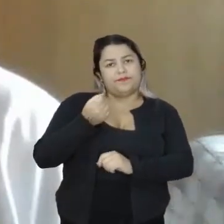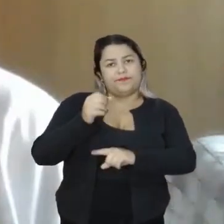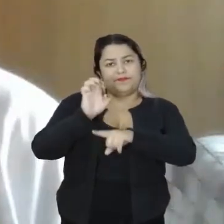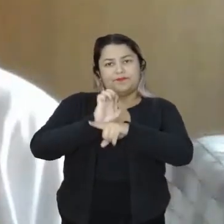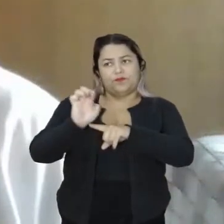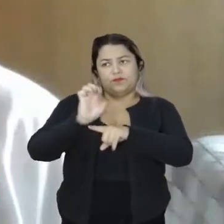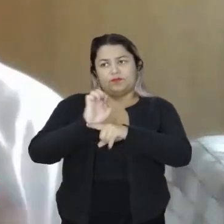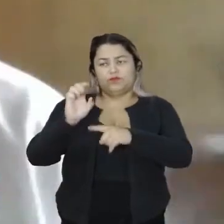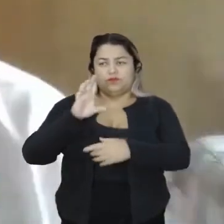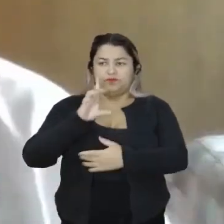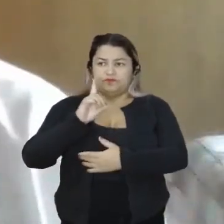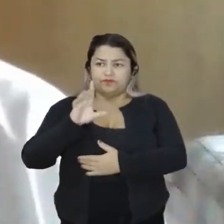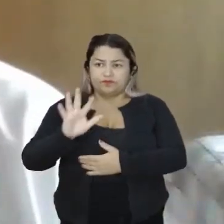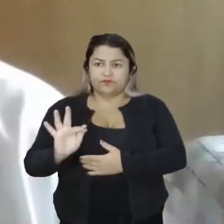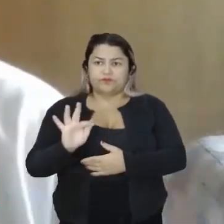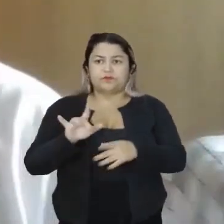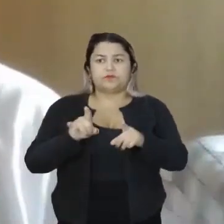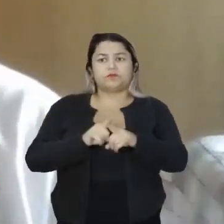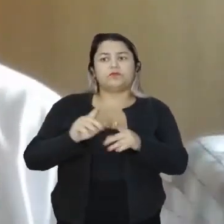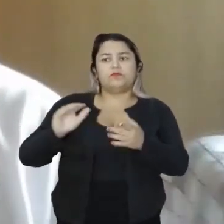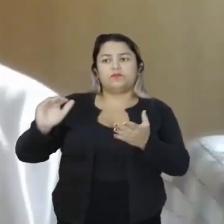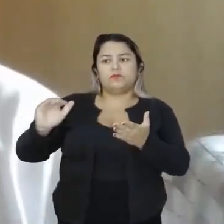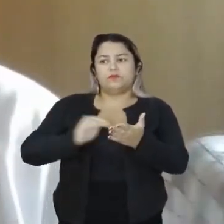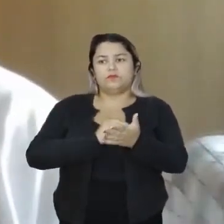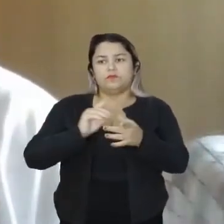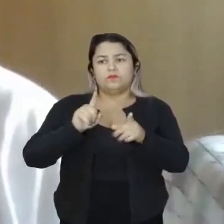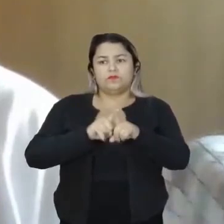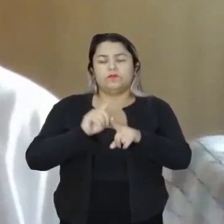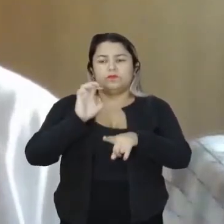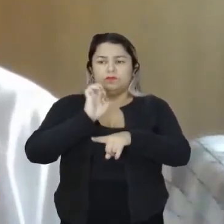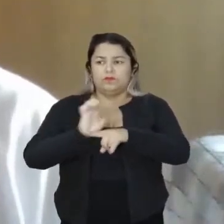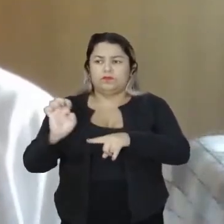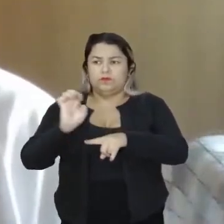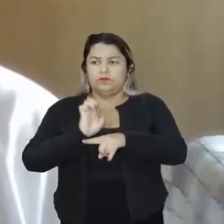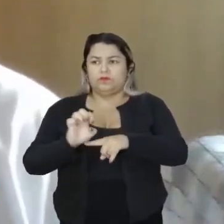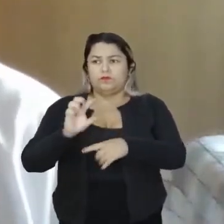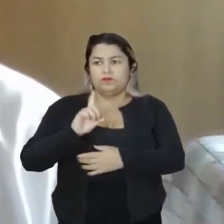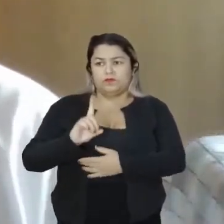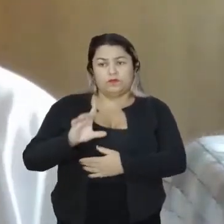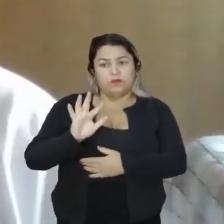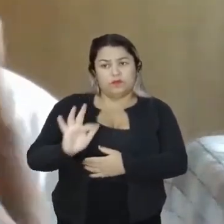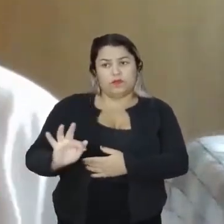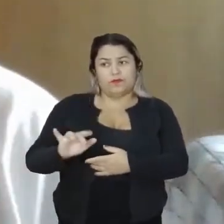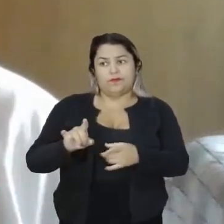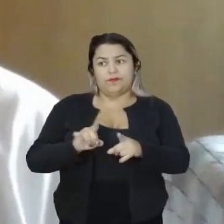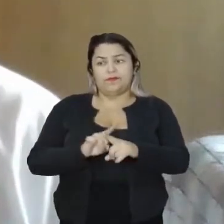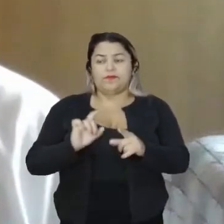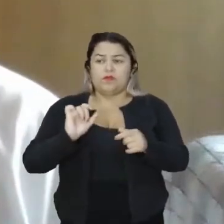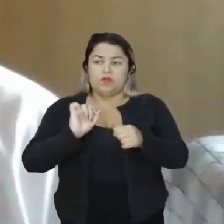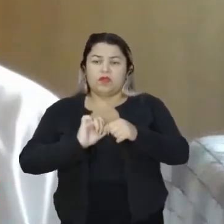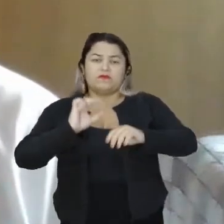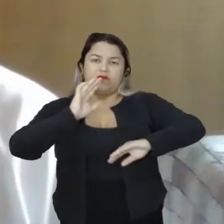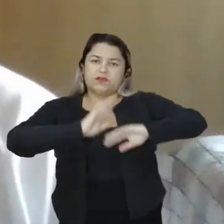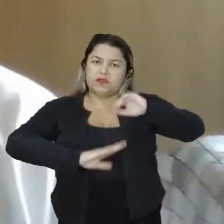do Distrito Federal. Essas secretarias estaduais e a Secretaria do Distrito Federal, elas realizam